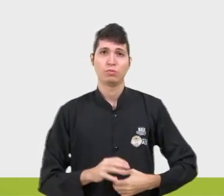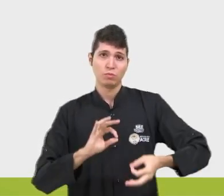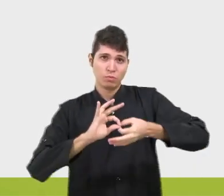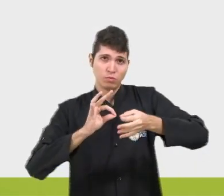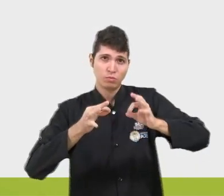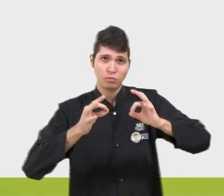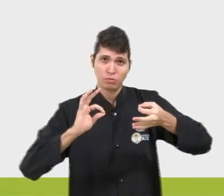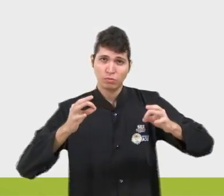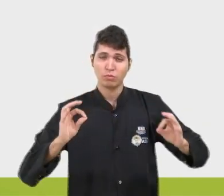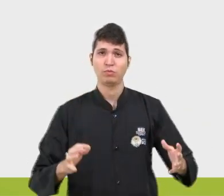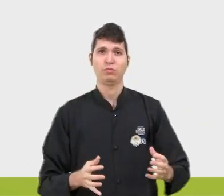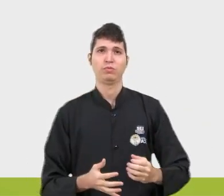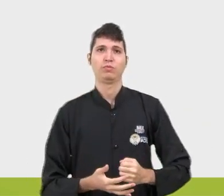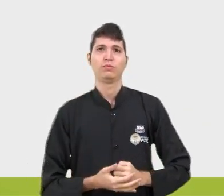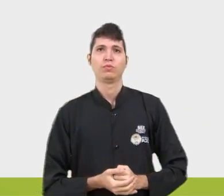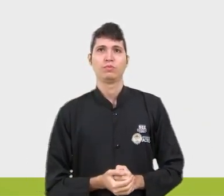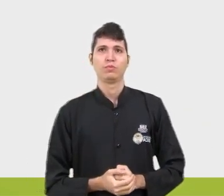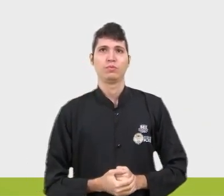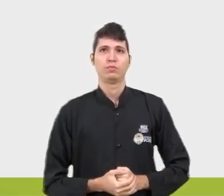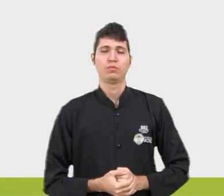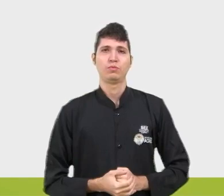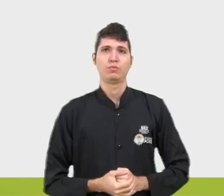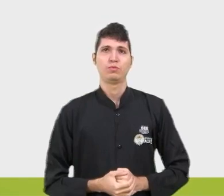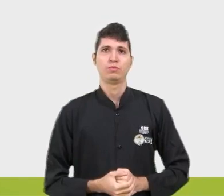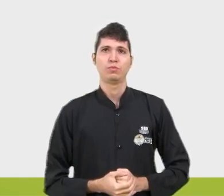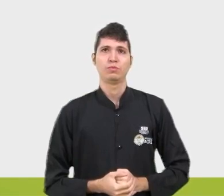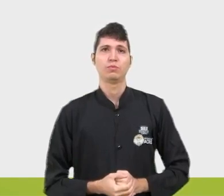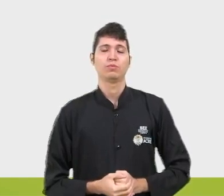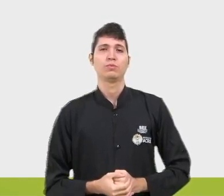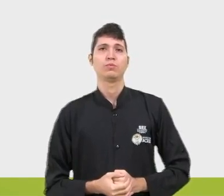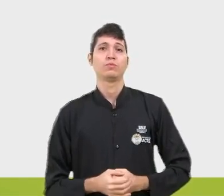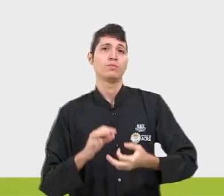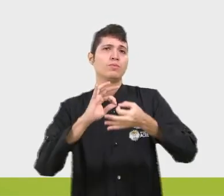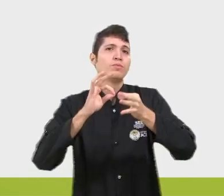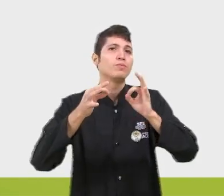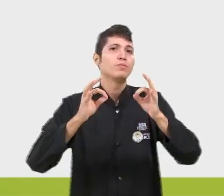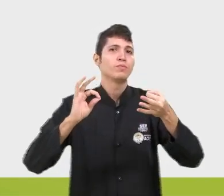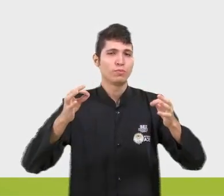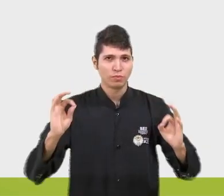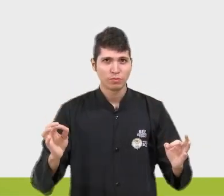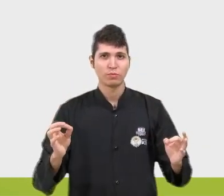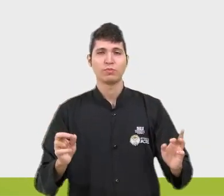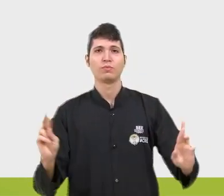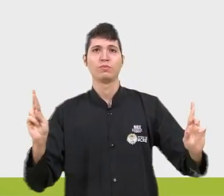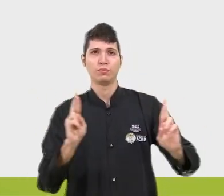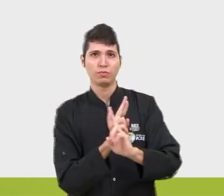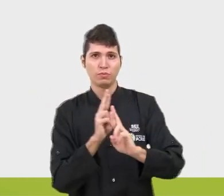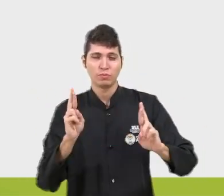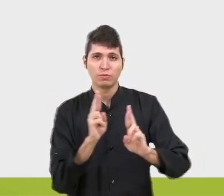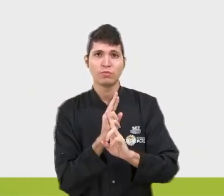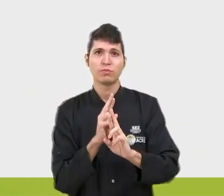Coesão. Então, vamos lá. Essa coesão, ela tem que ter uma relação